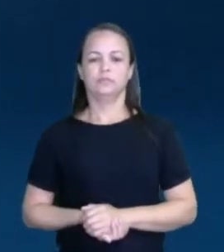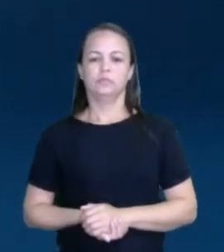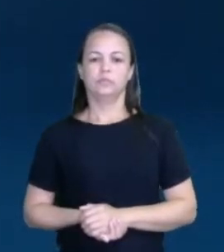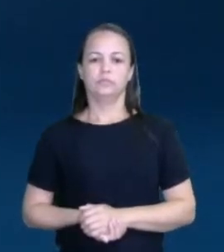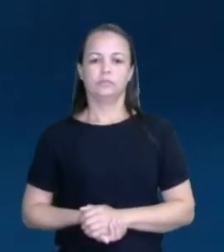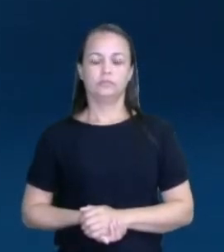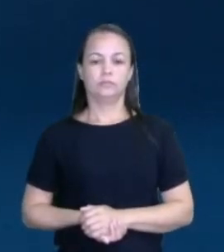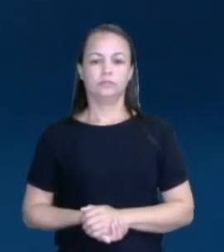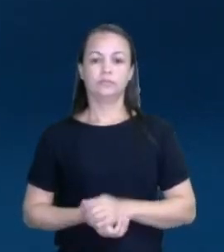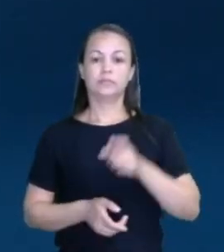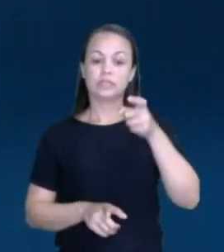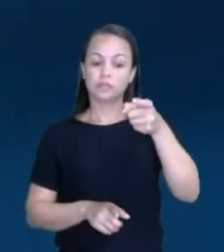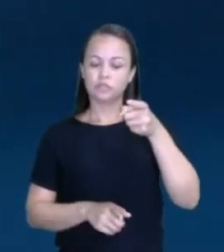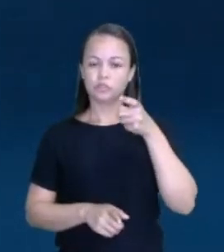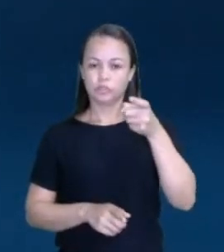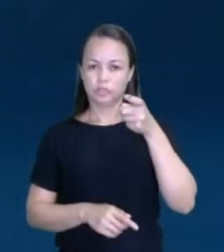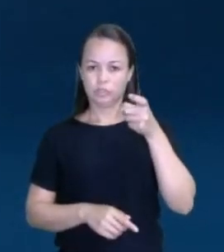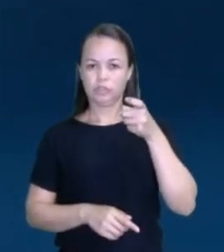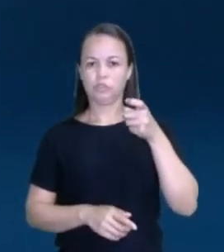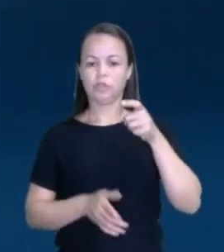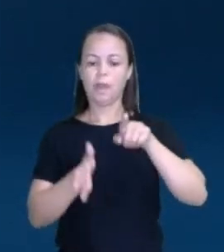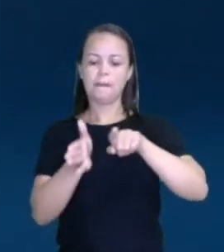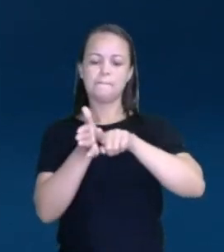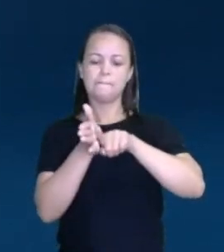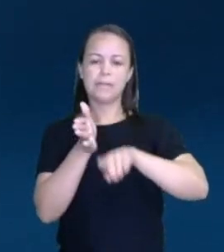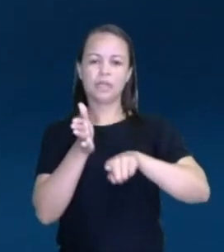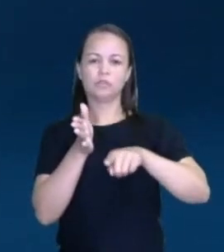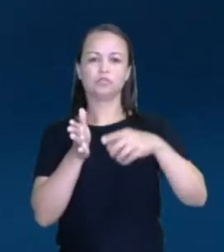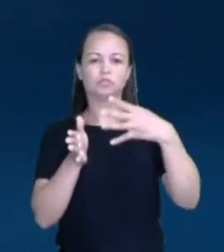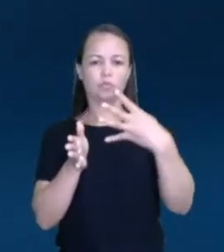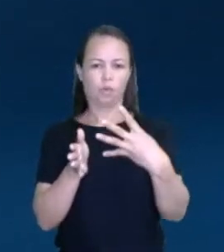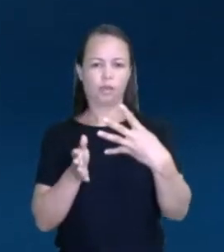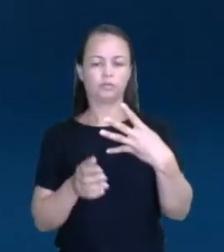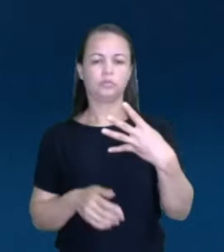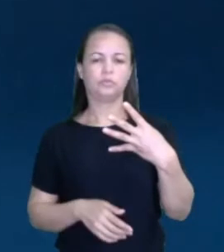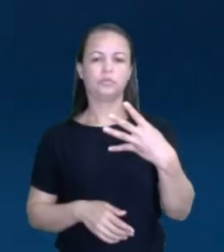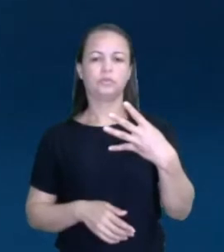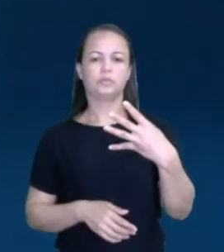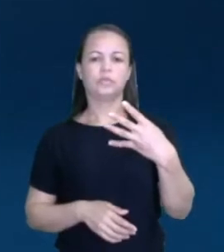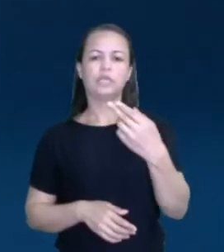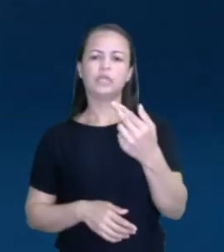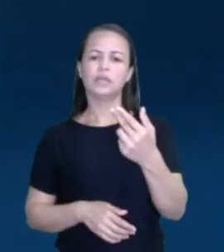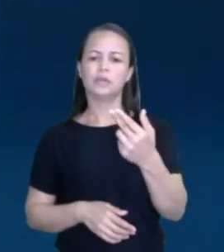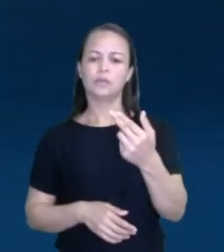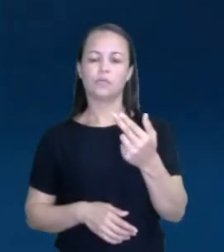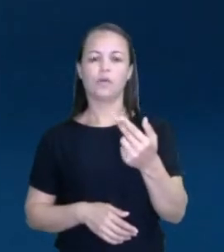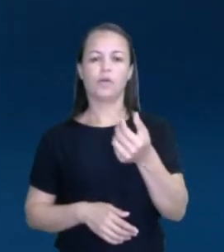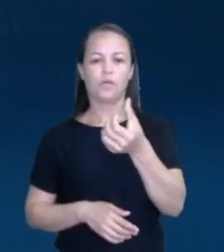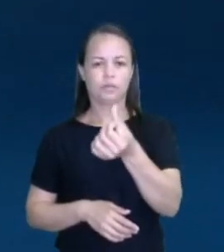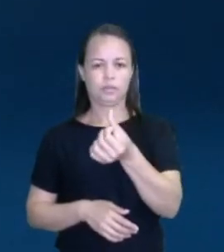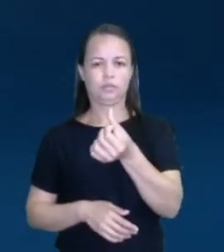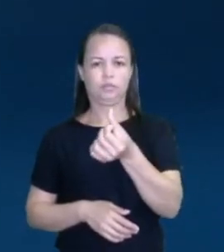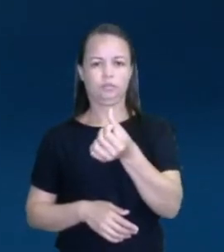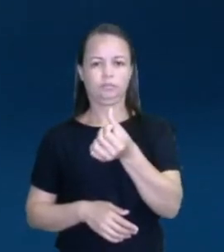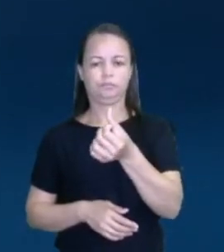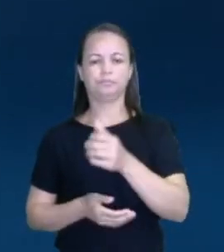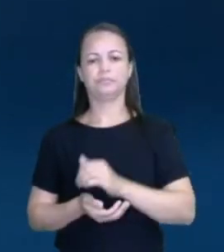Ó, x menos 4 igual a